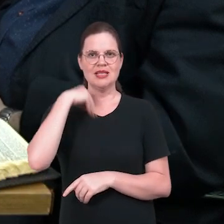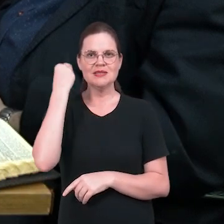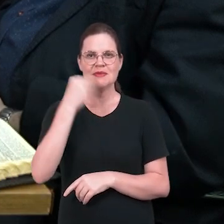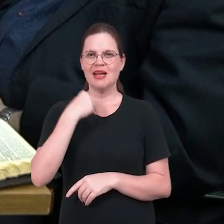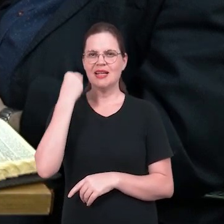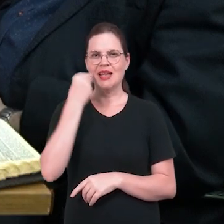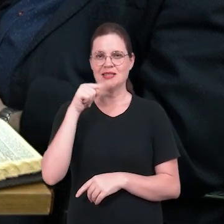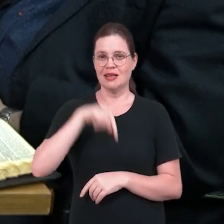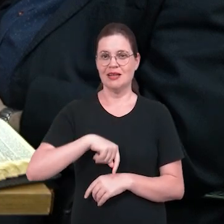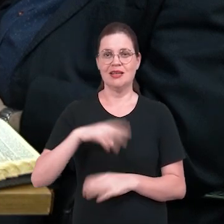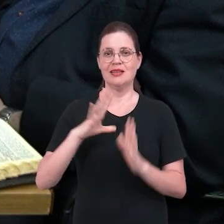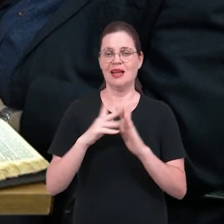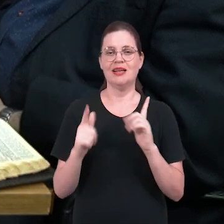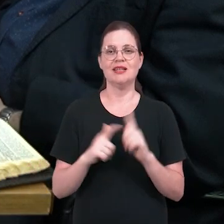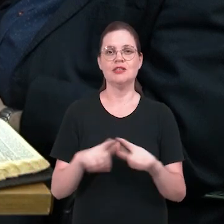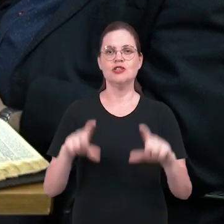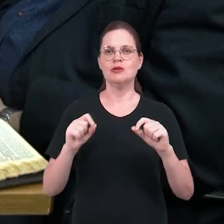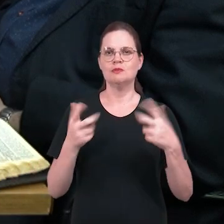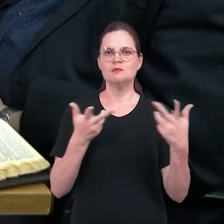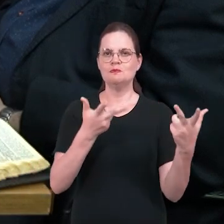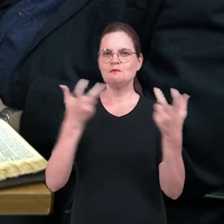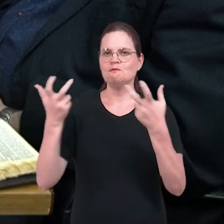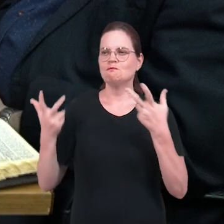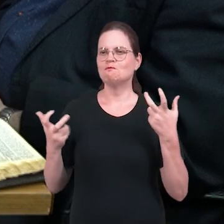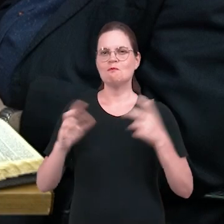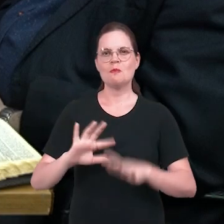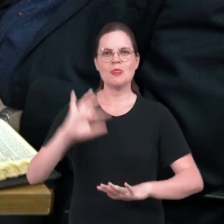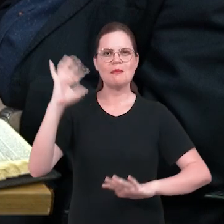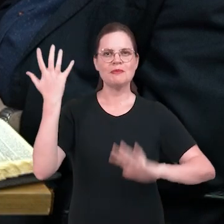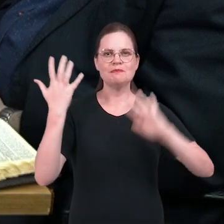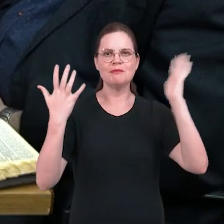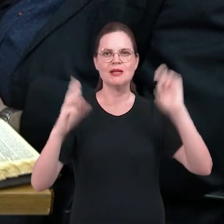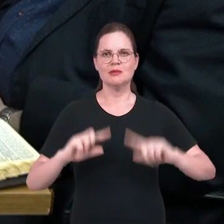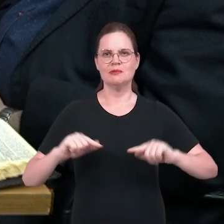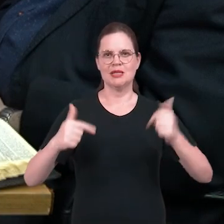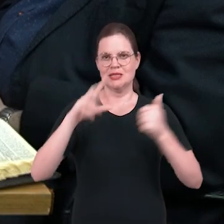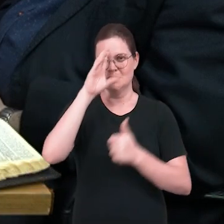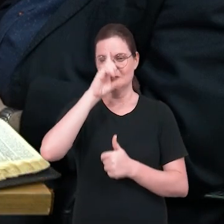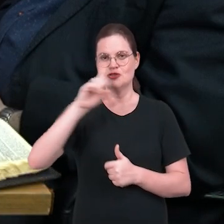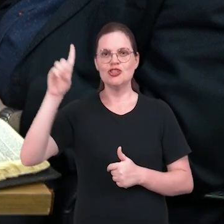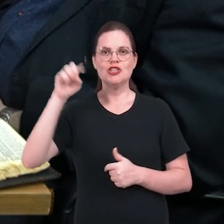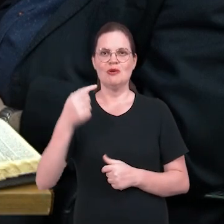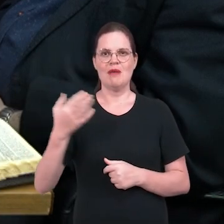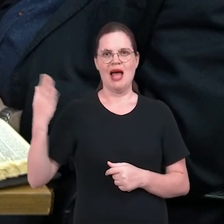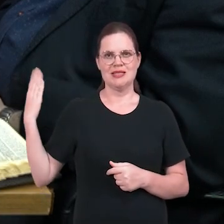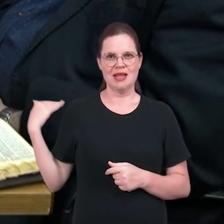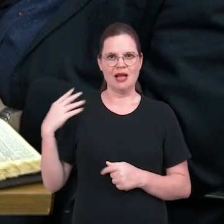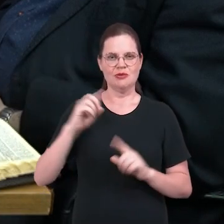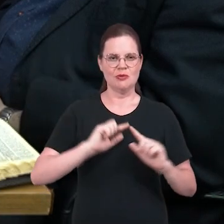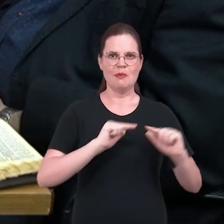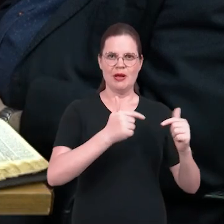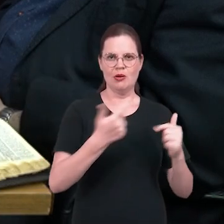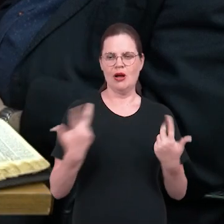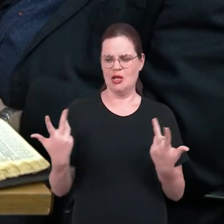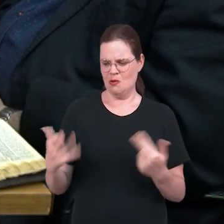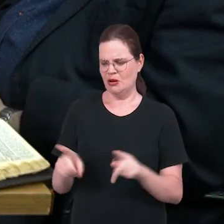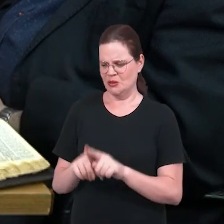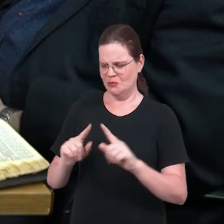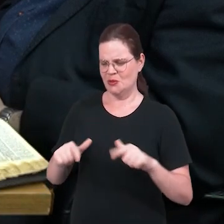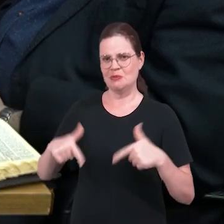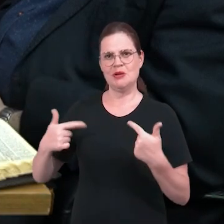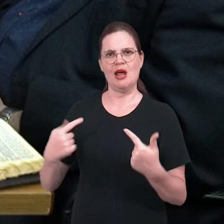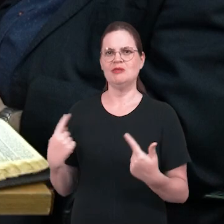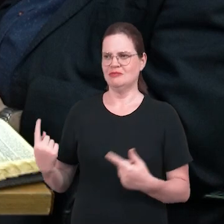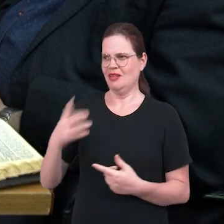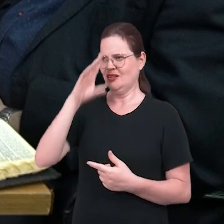obra é de ver esses sinais da operação de Deus, como o povo viu ali. Não, Deus é conosco mesmo, porque só